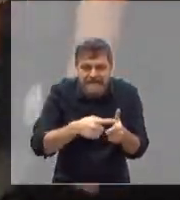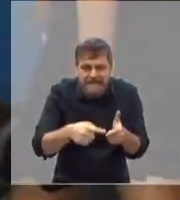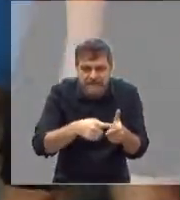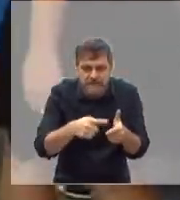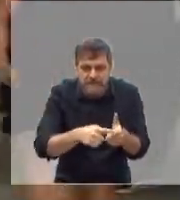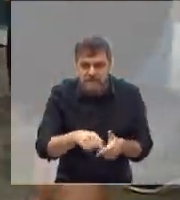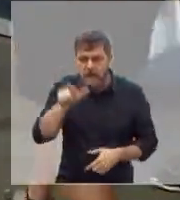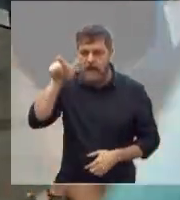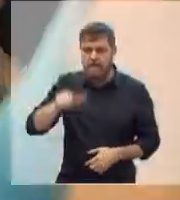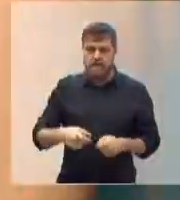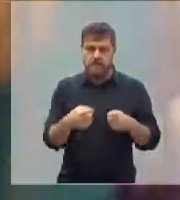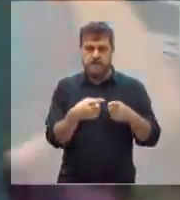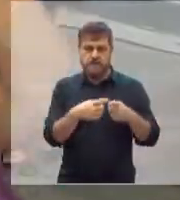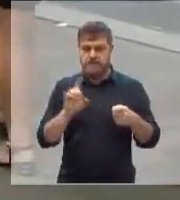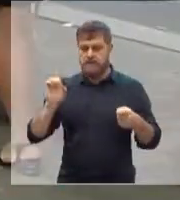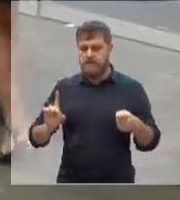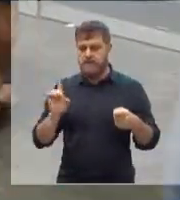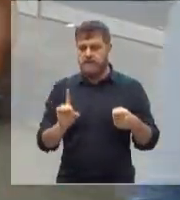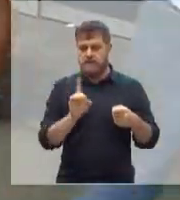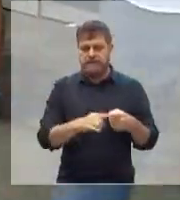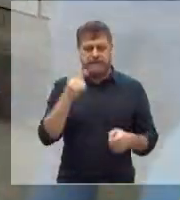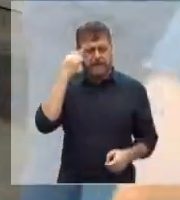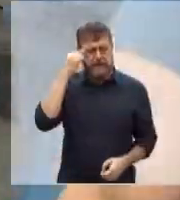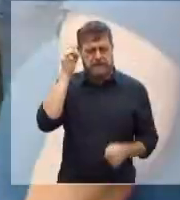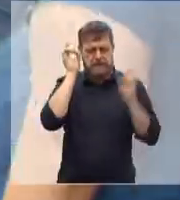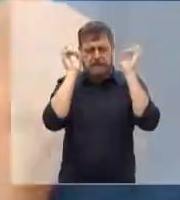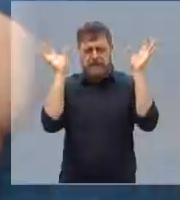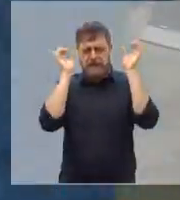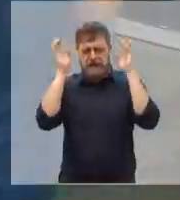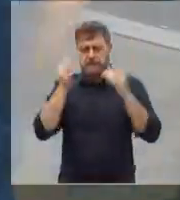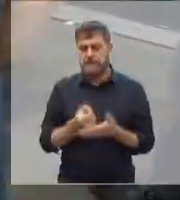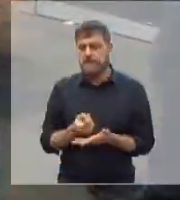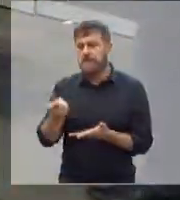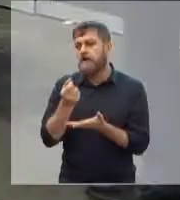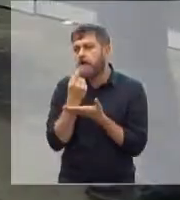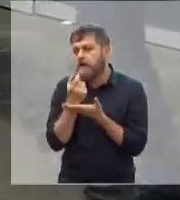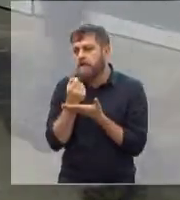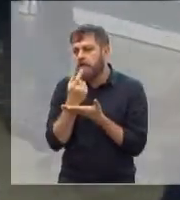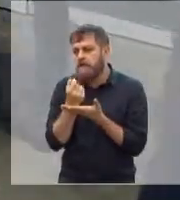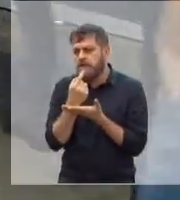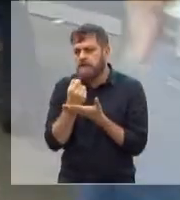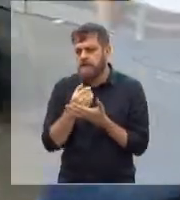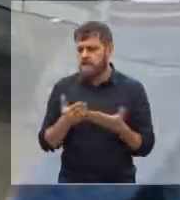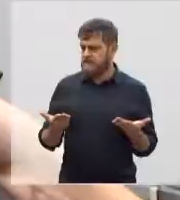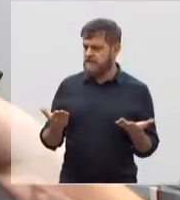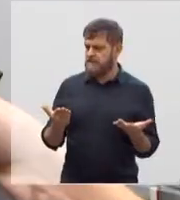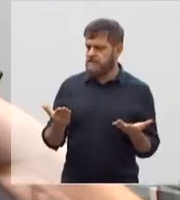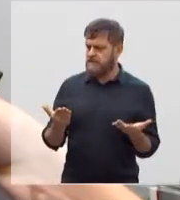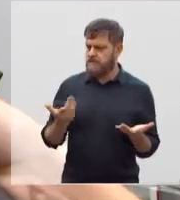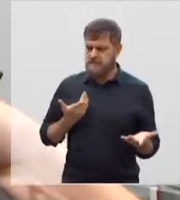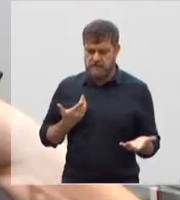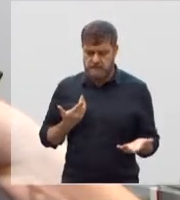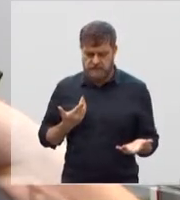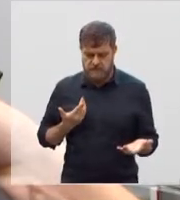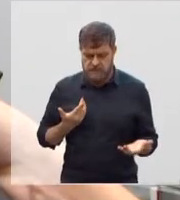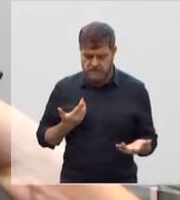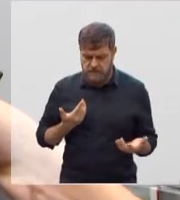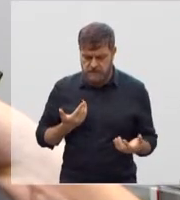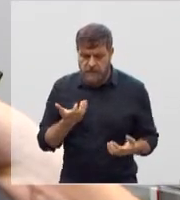consequências. Então, é a pessoa que vai no médico, estou com dor de cabeça, toma tal remédio. Como toma tal